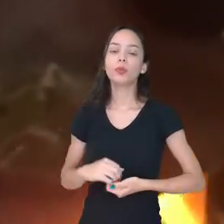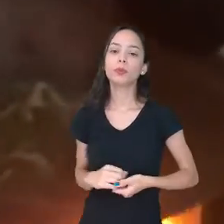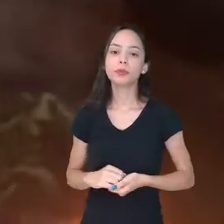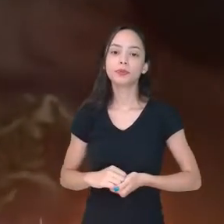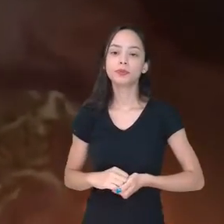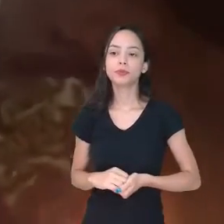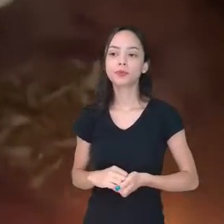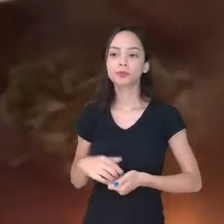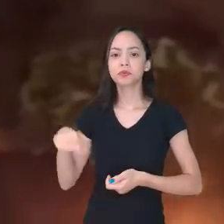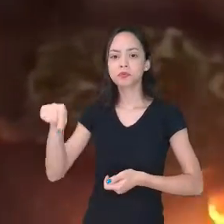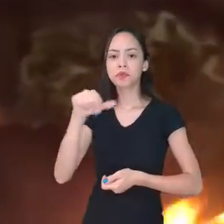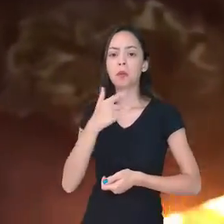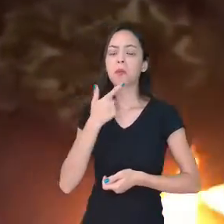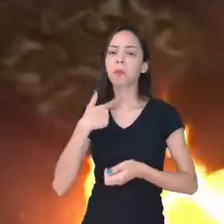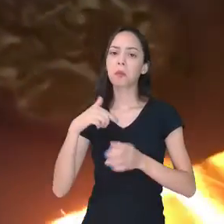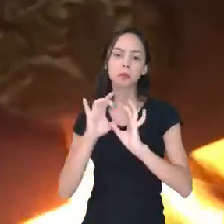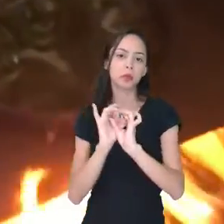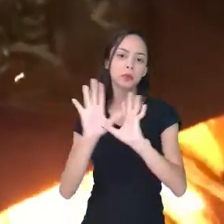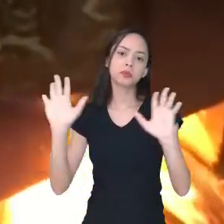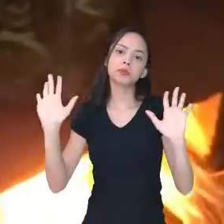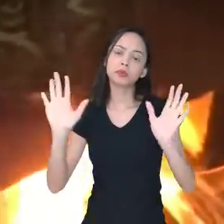Sal é a gosto, né?